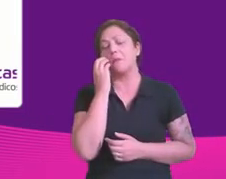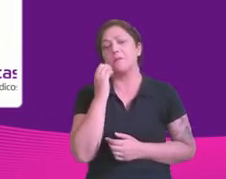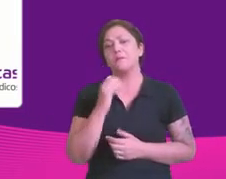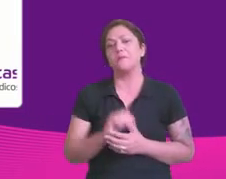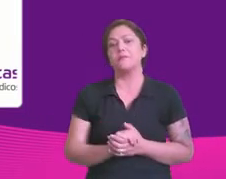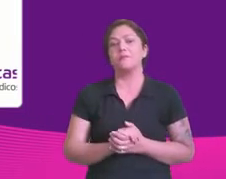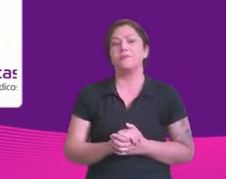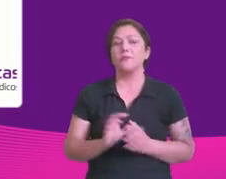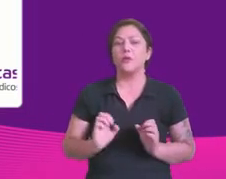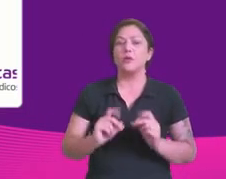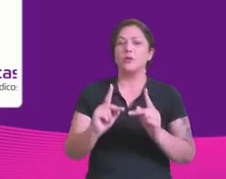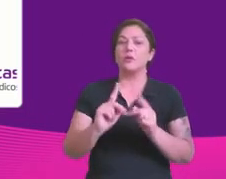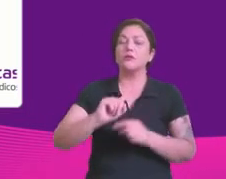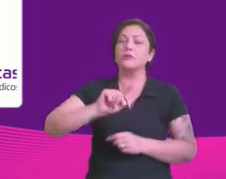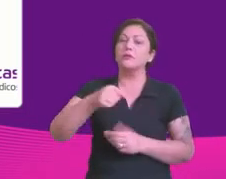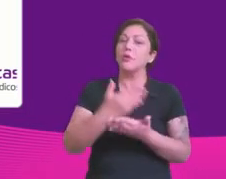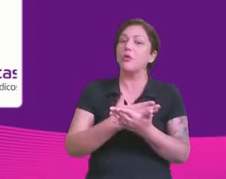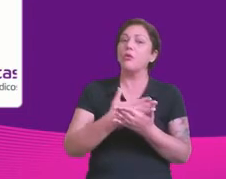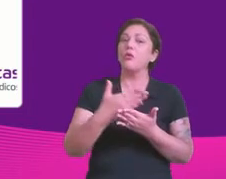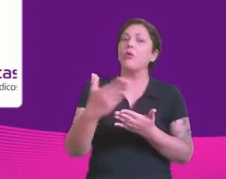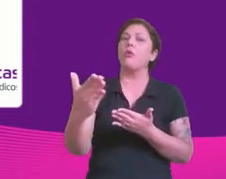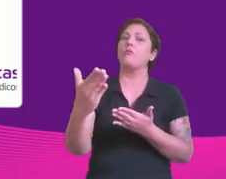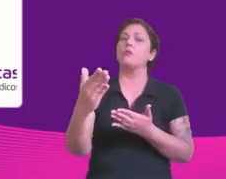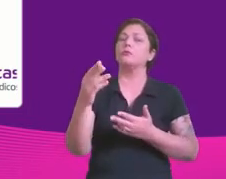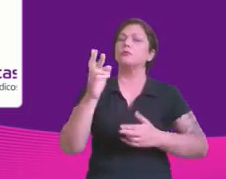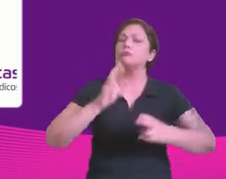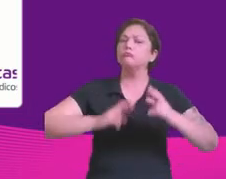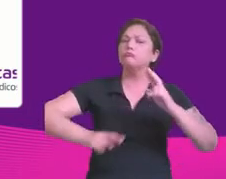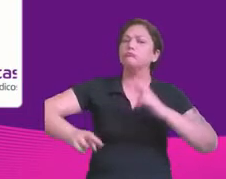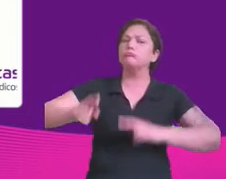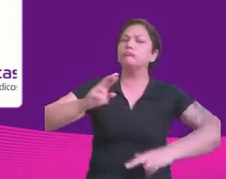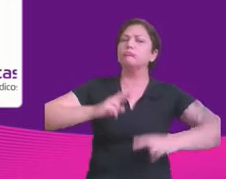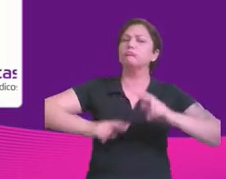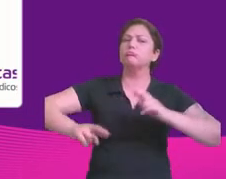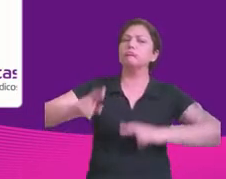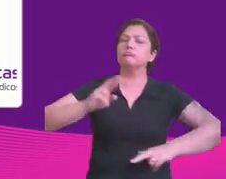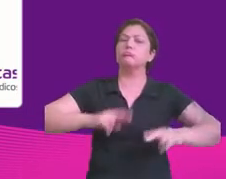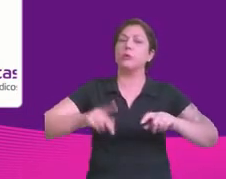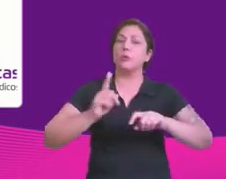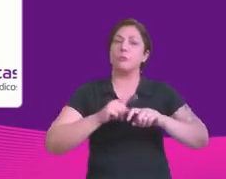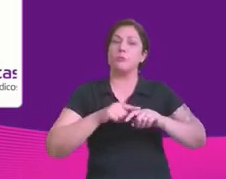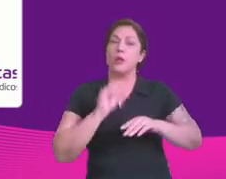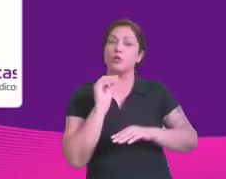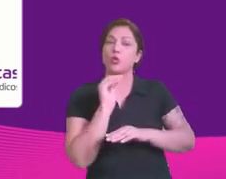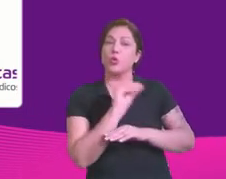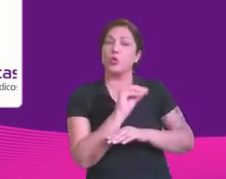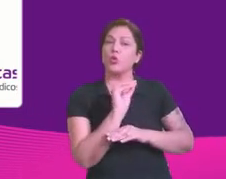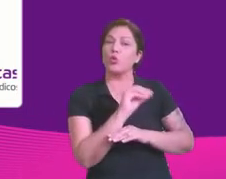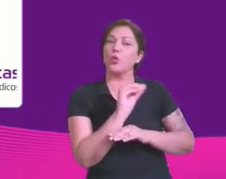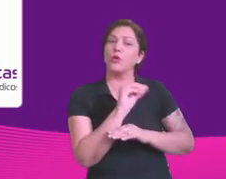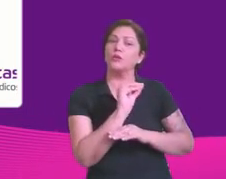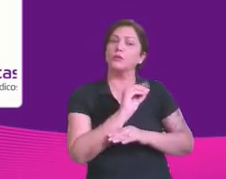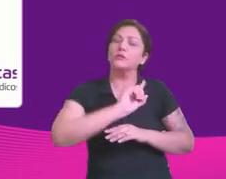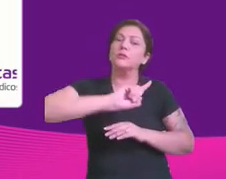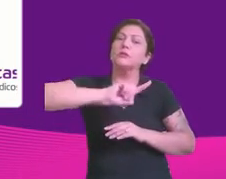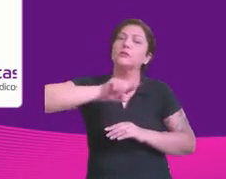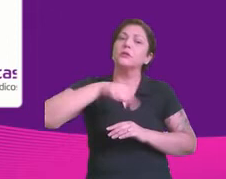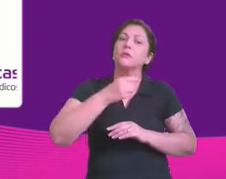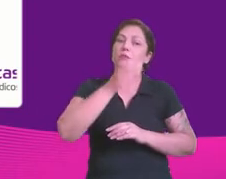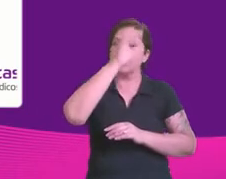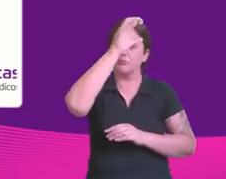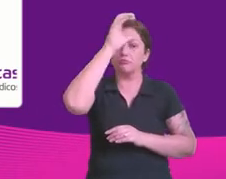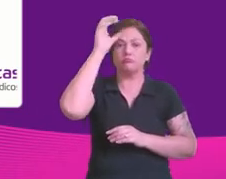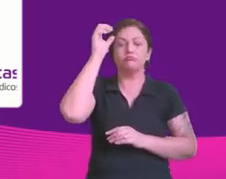Foi iniciado o controle, né? Após 14 meses de controle, essa paciente vem à consulta totalmente